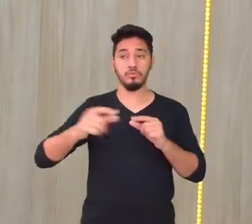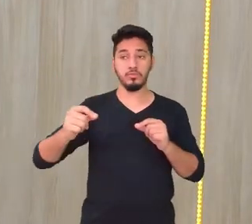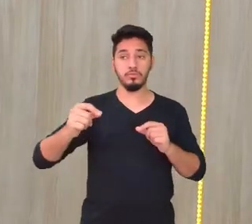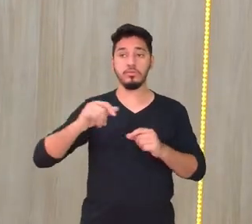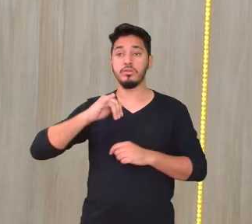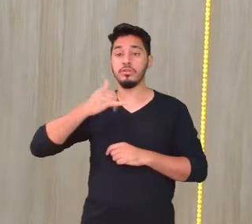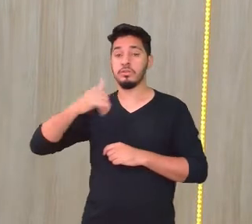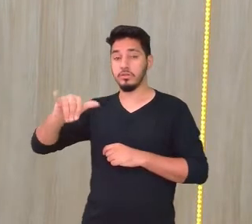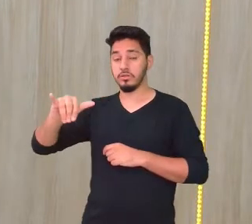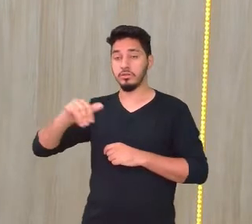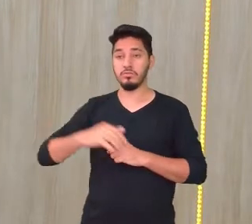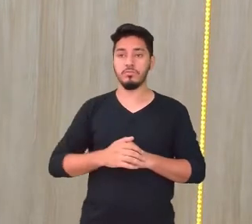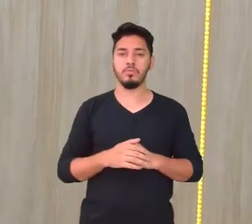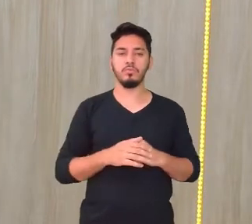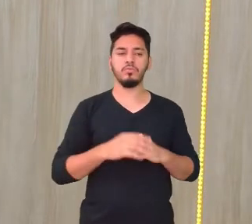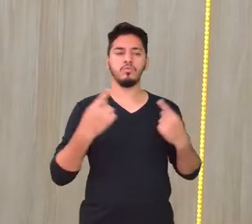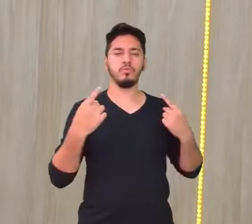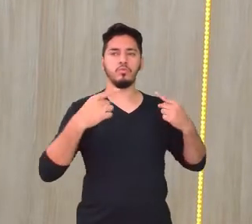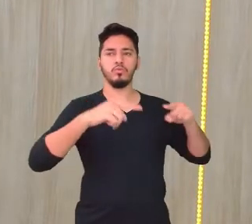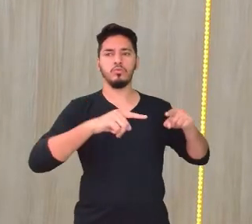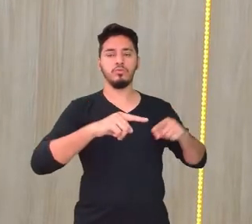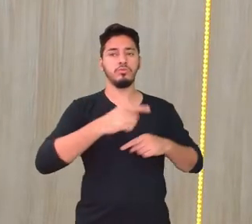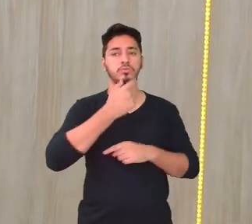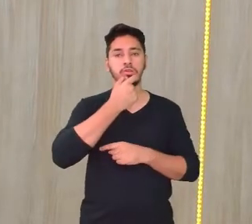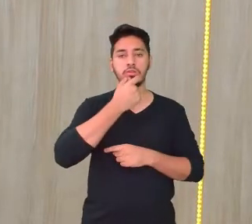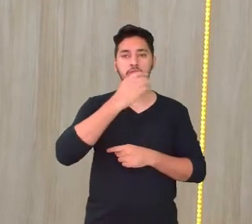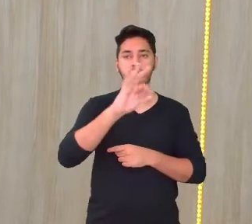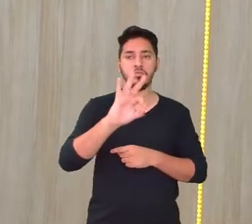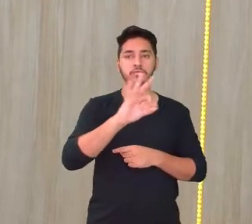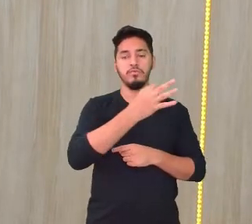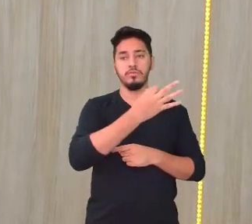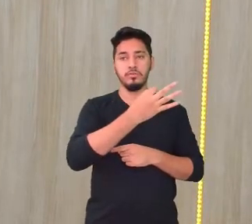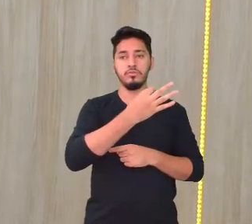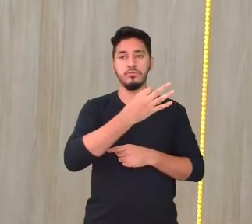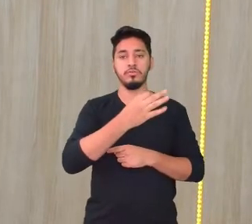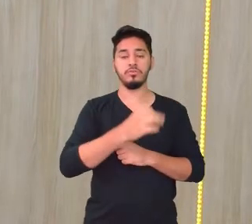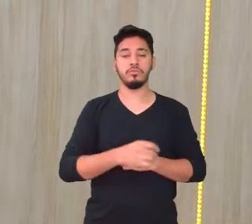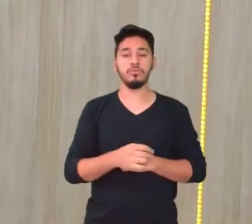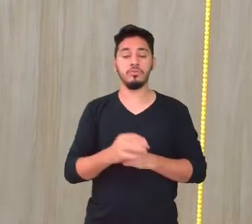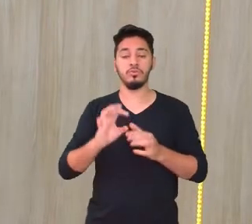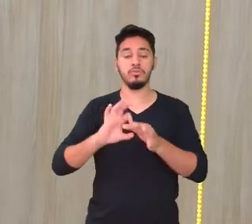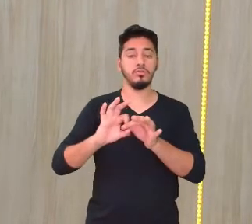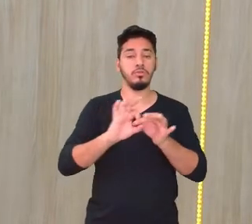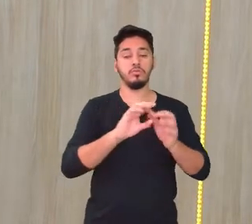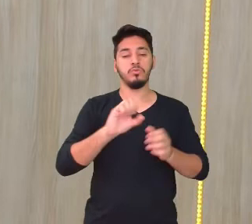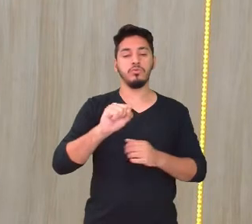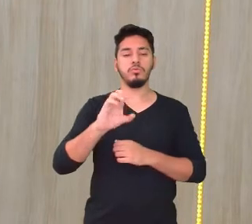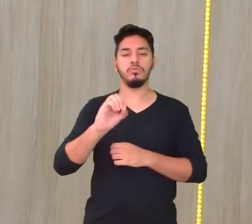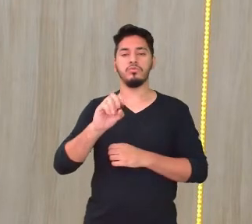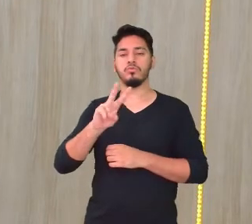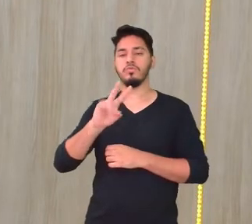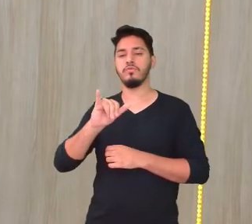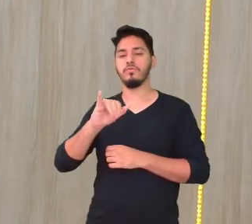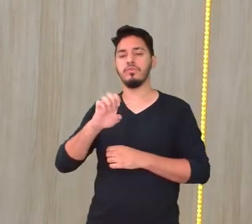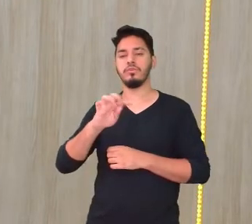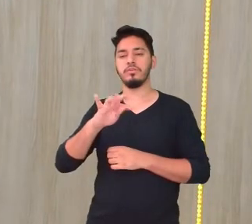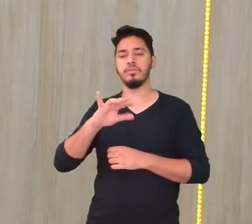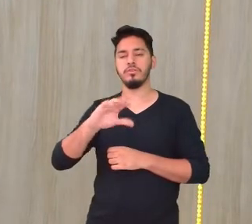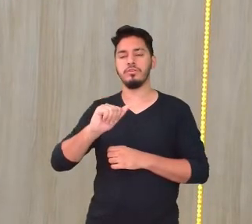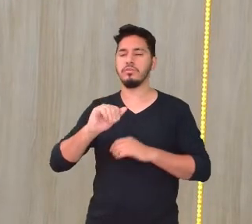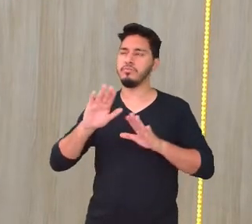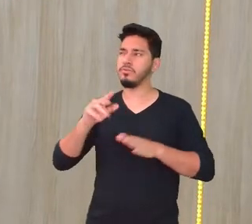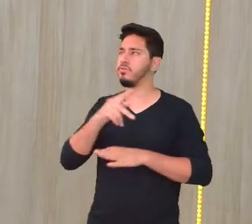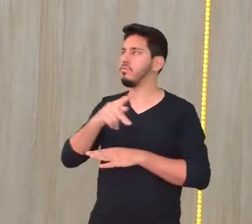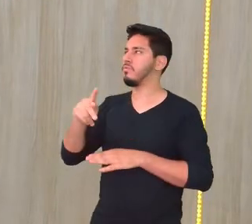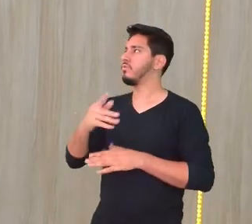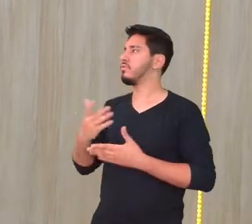né, que vai ser formado aí, ó, por Inglaterra, França, União Soviética. Por quê? Aí a pergunta, mas